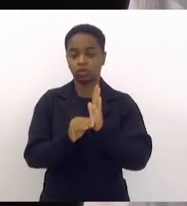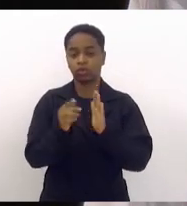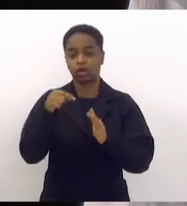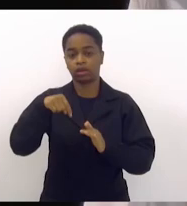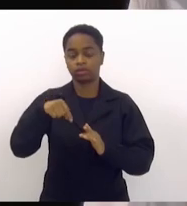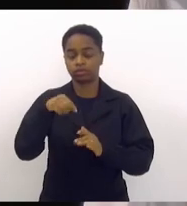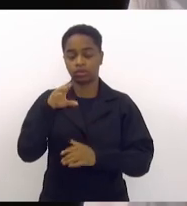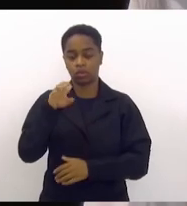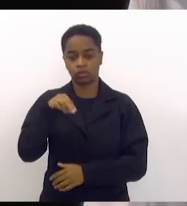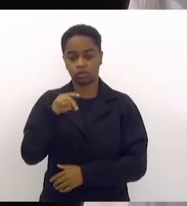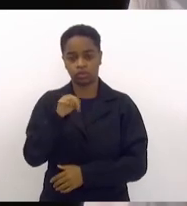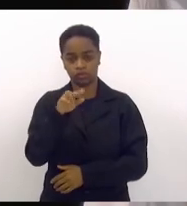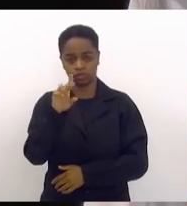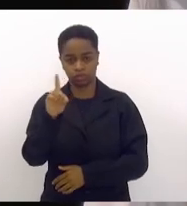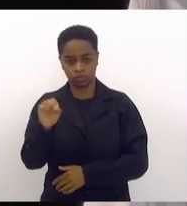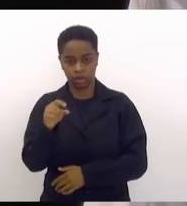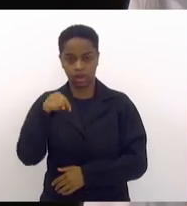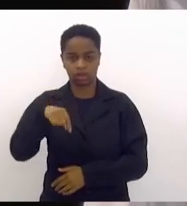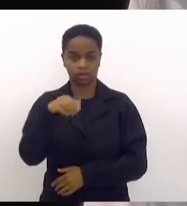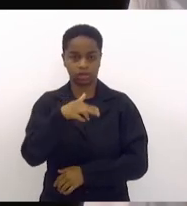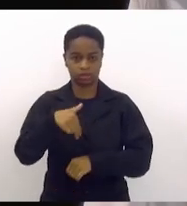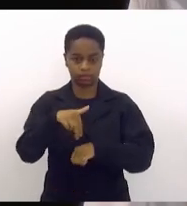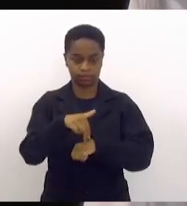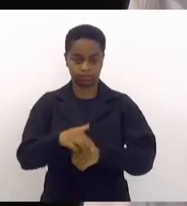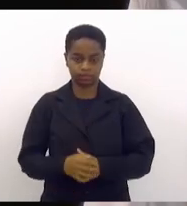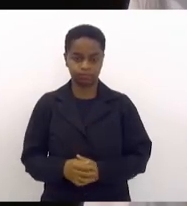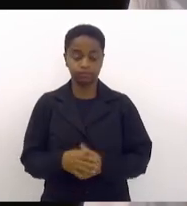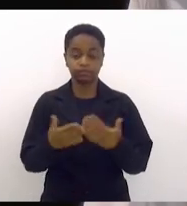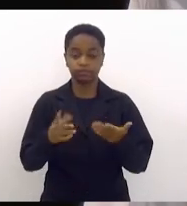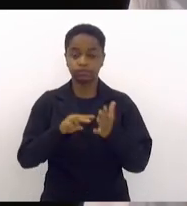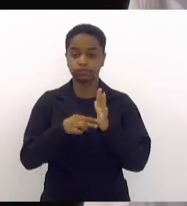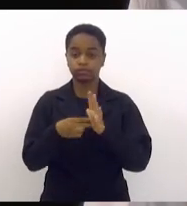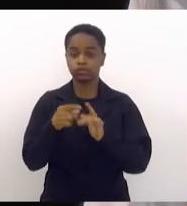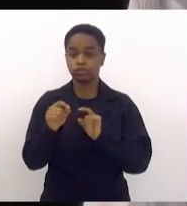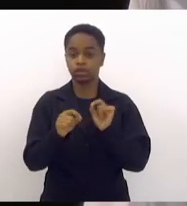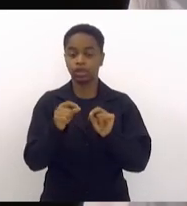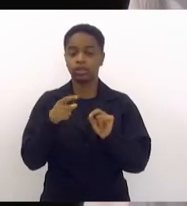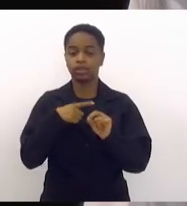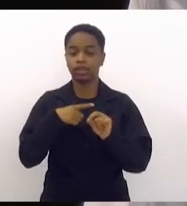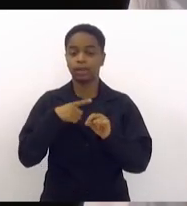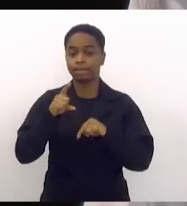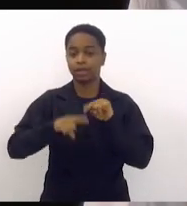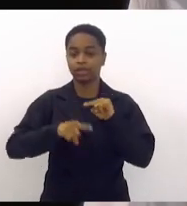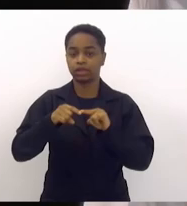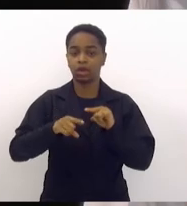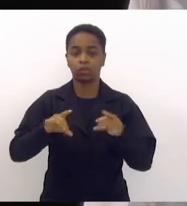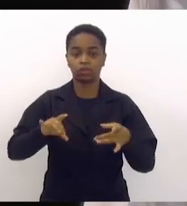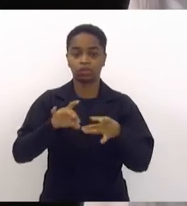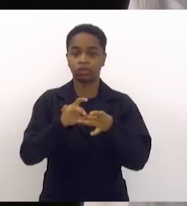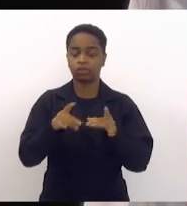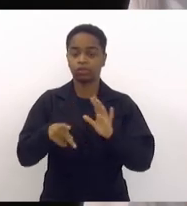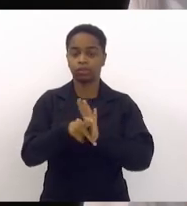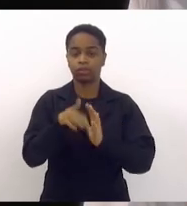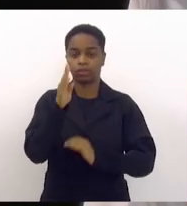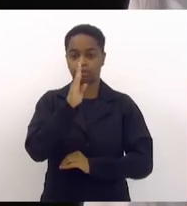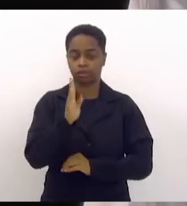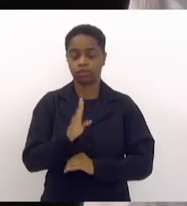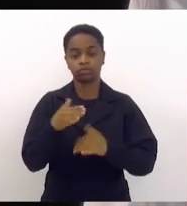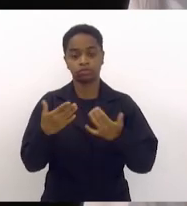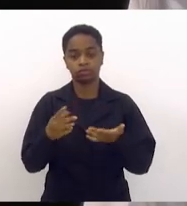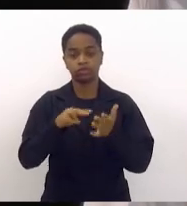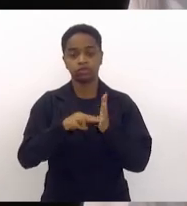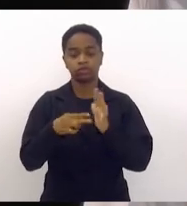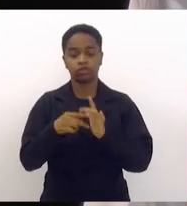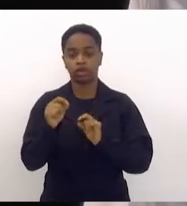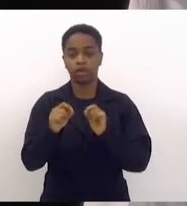Edson eh a gente é porque onde tem mais material brasileiro viu Verônica é a plataforma que